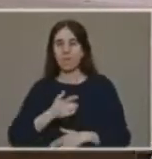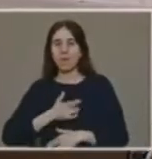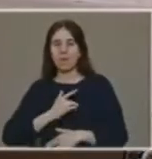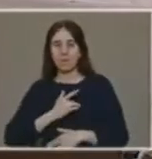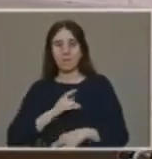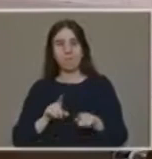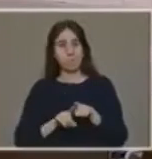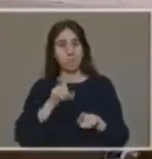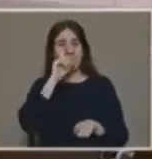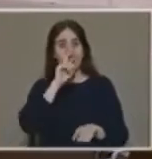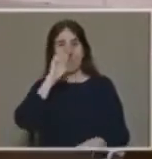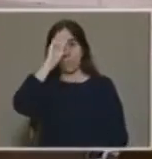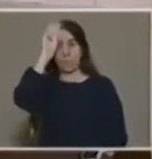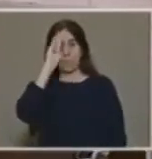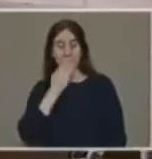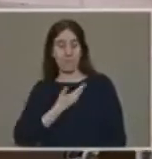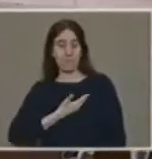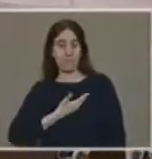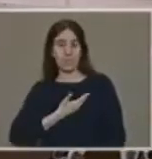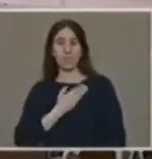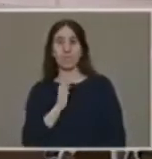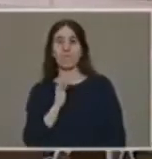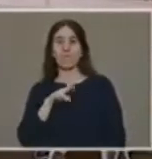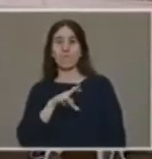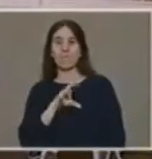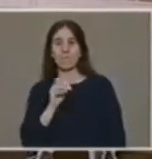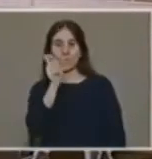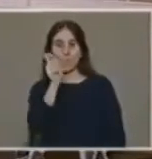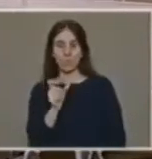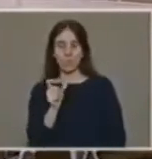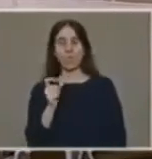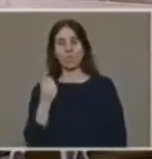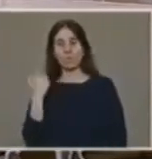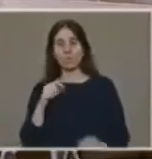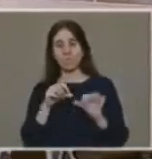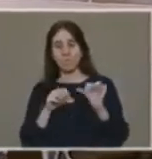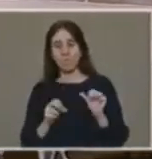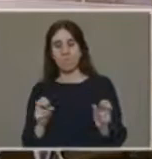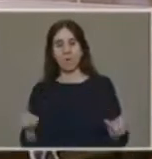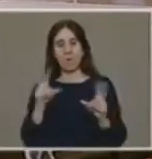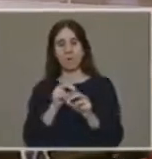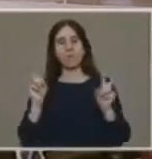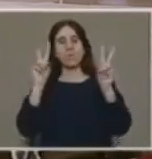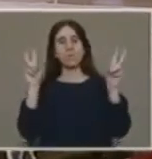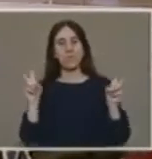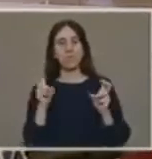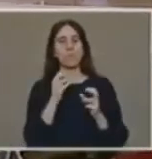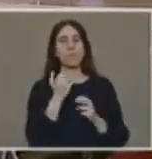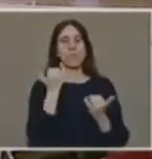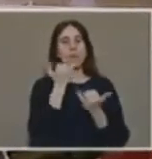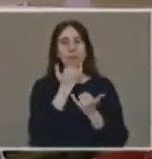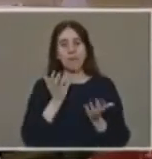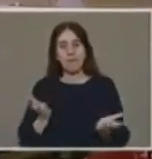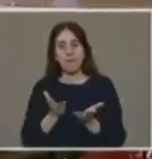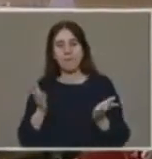nos recorda o Papa Francisco nesta nova exortação apostólica chamada Alegrai-vos e exultai, que